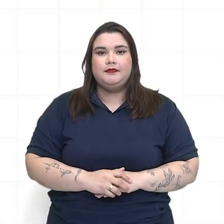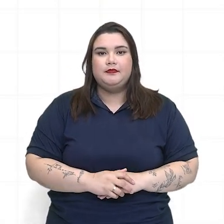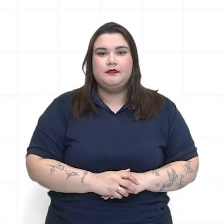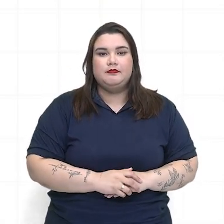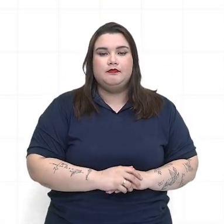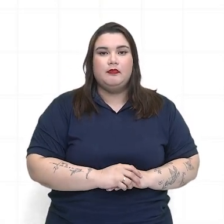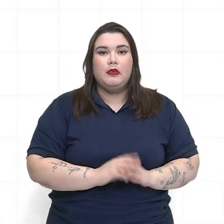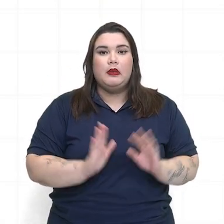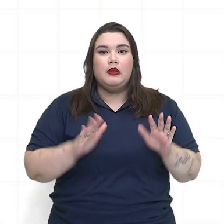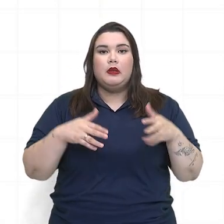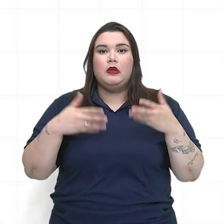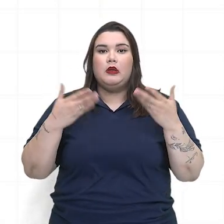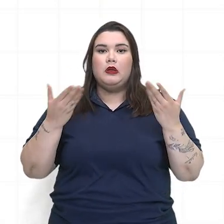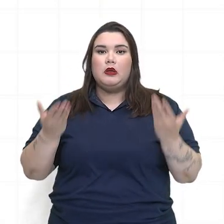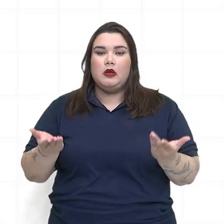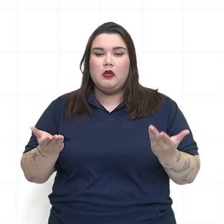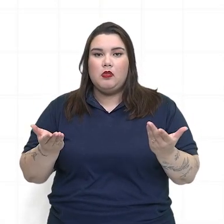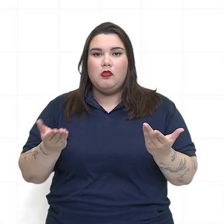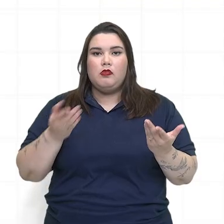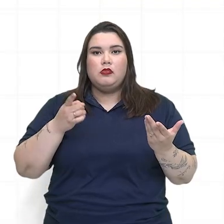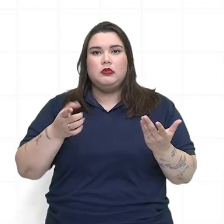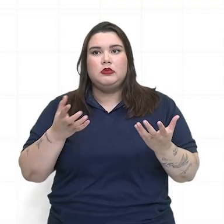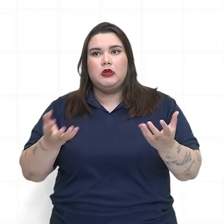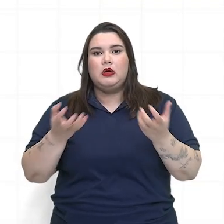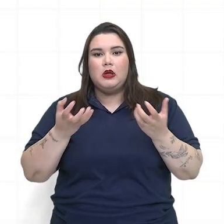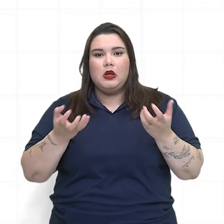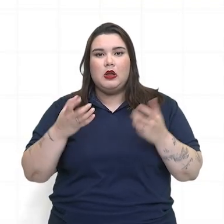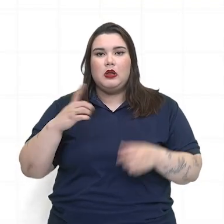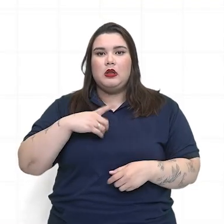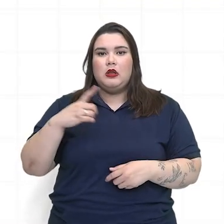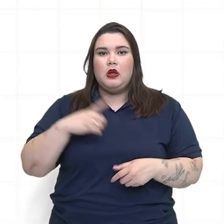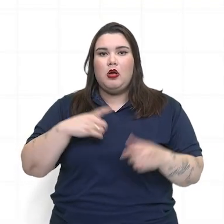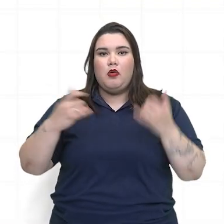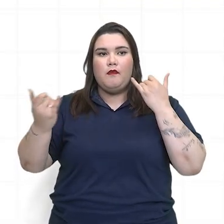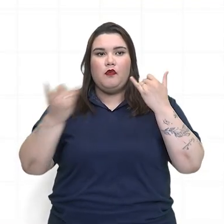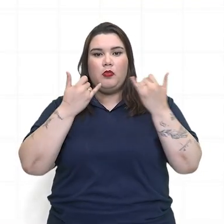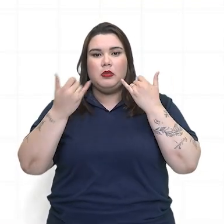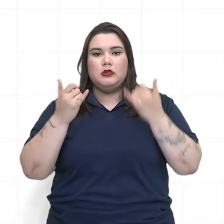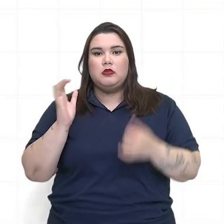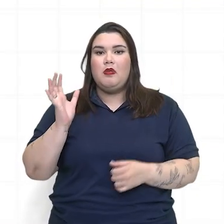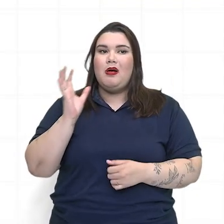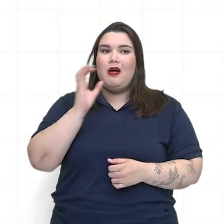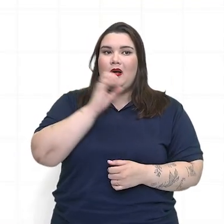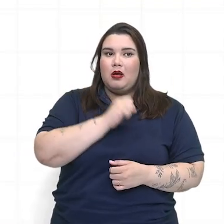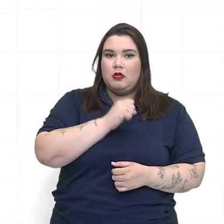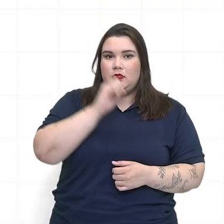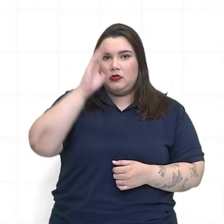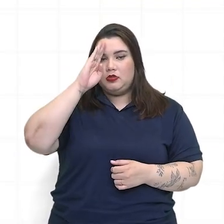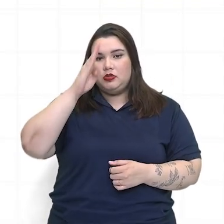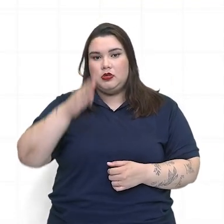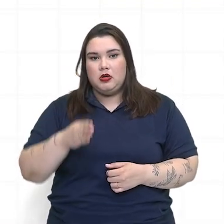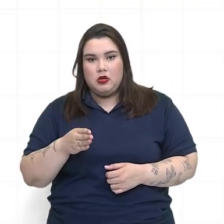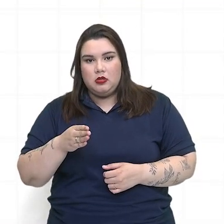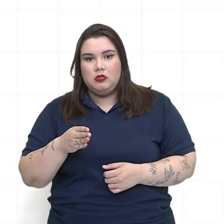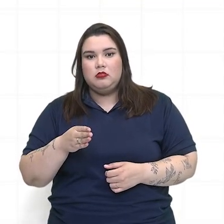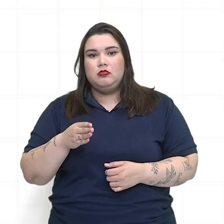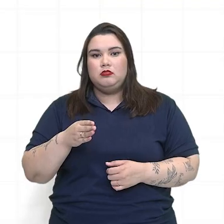quando se deseja ter uma informação rápida, direta,